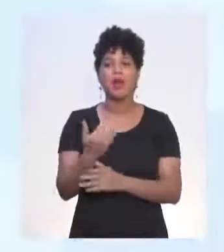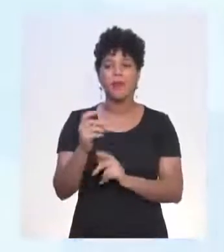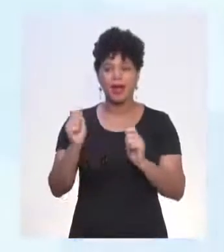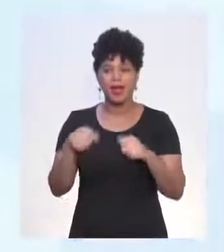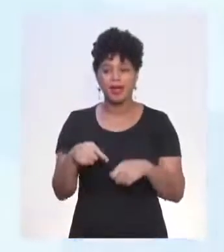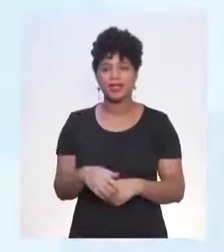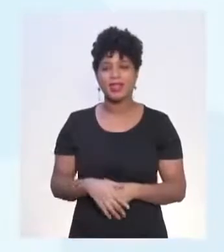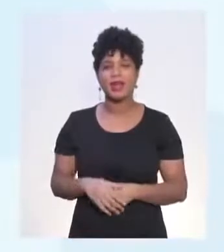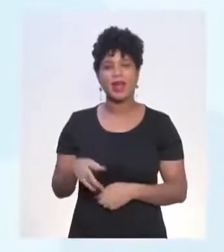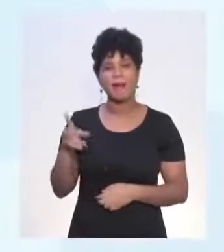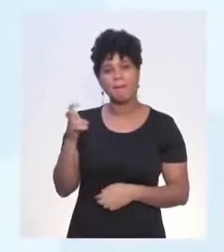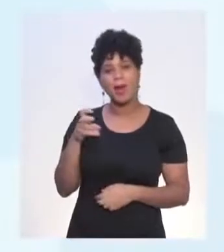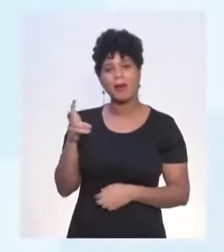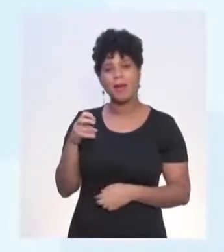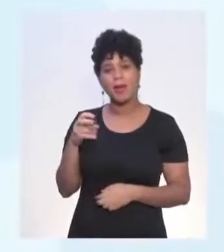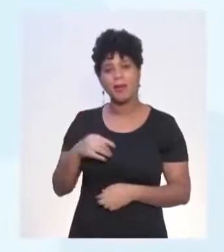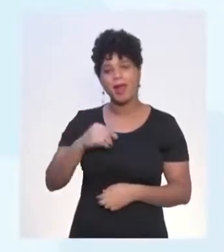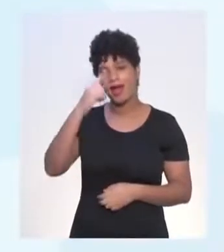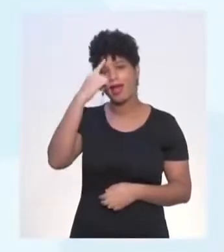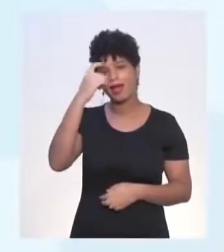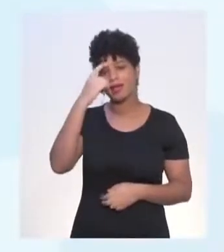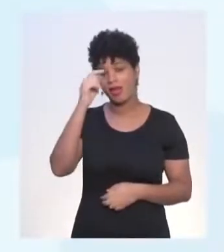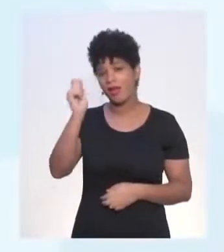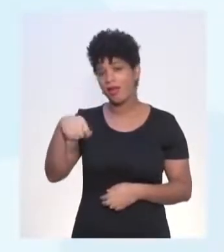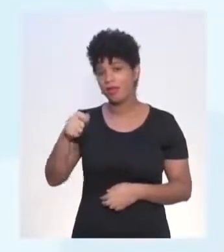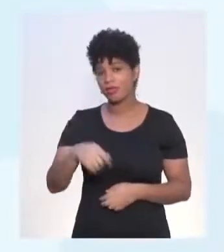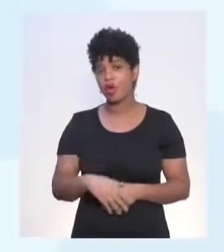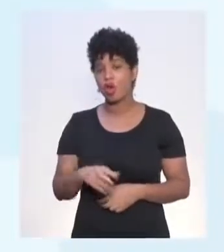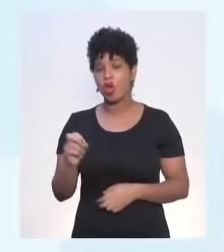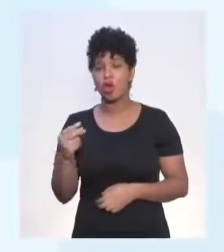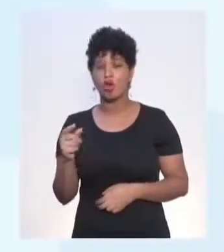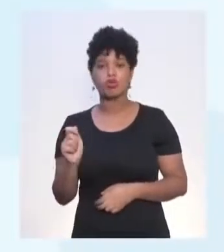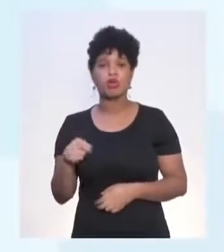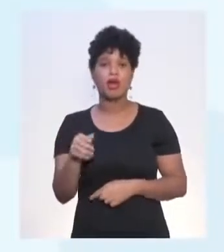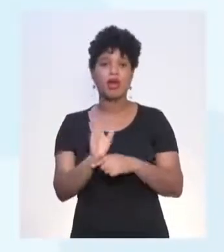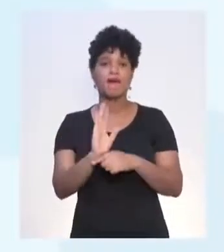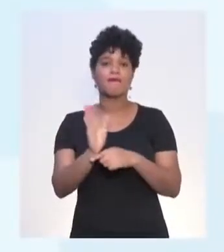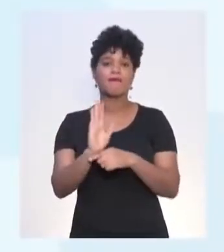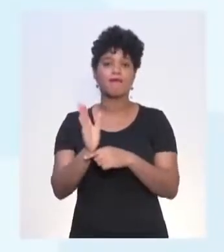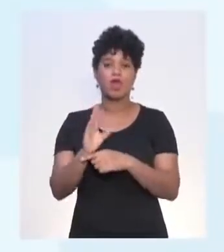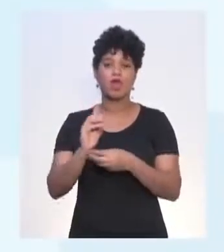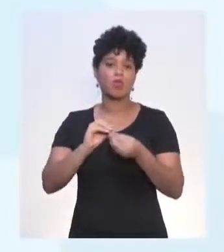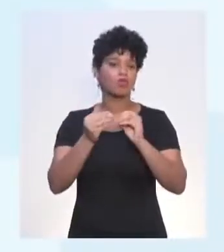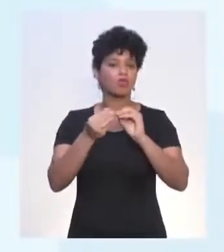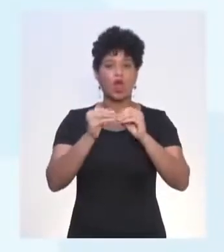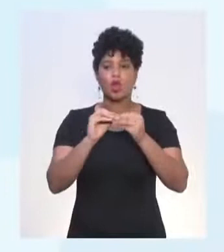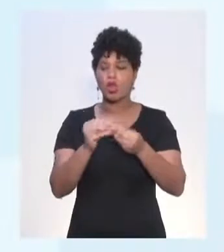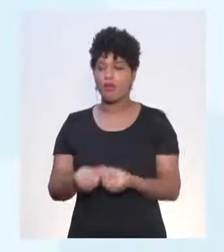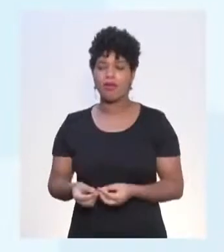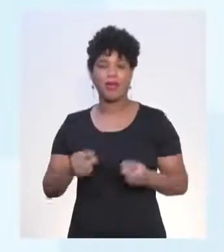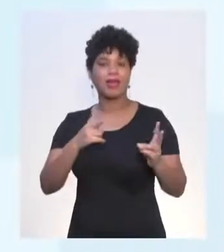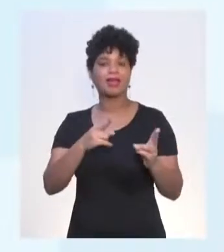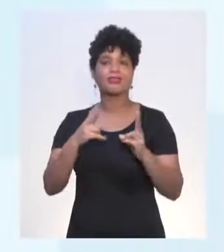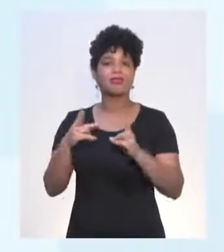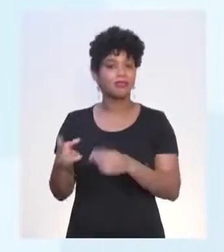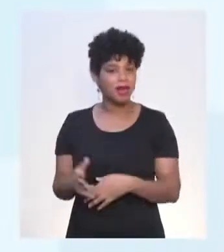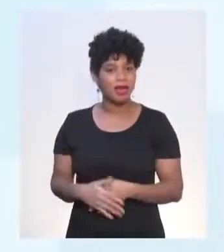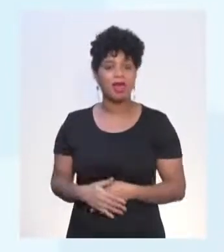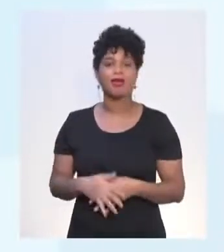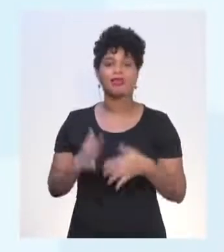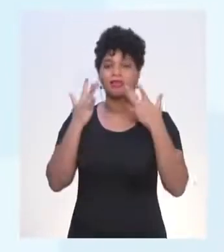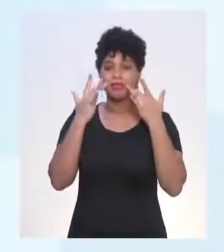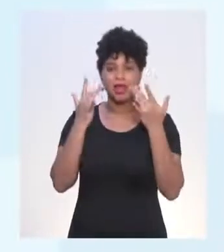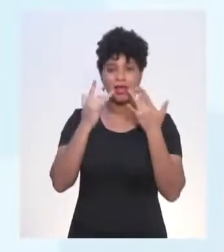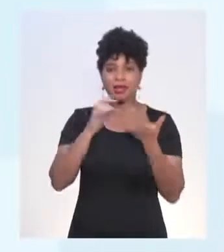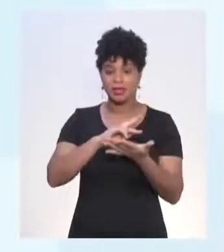música e da sonoridade na criação de uma história o ou de uma narrativa em sons de filmes e peças de teatro novelas